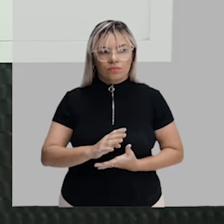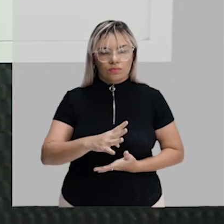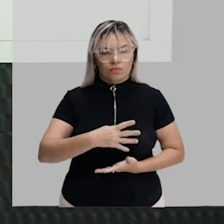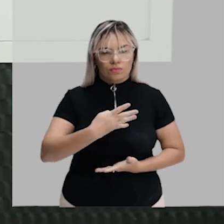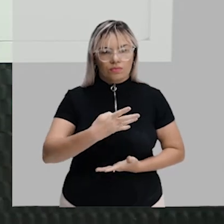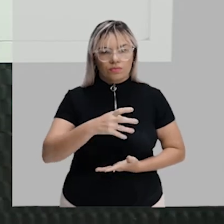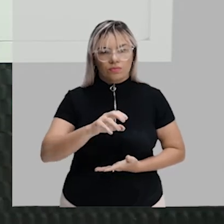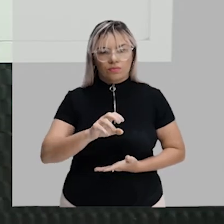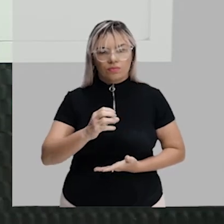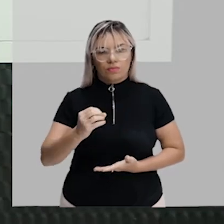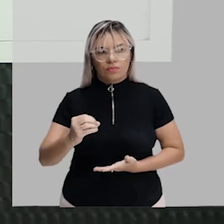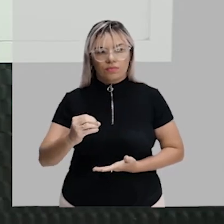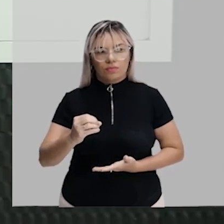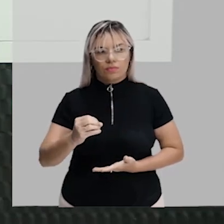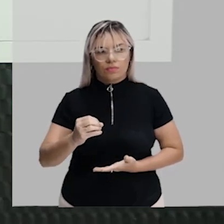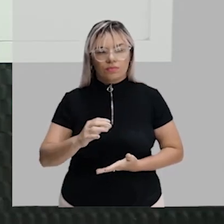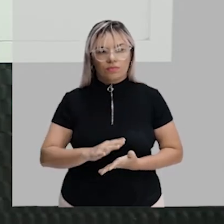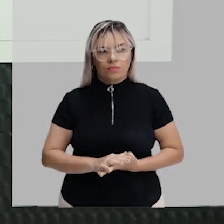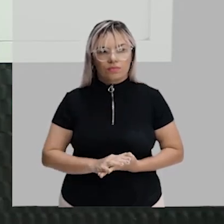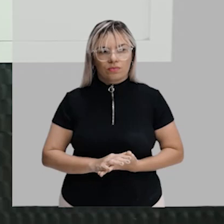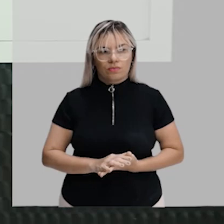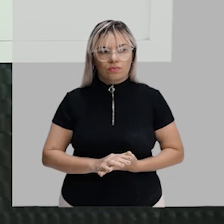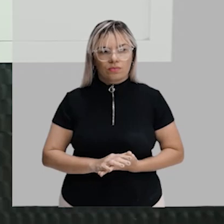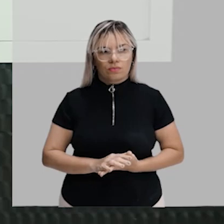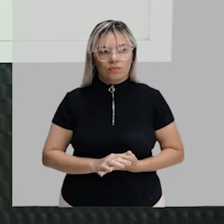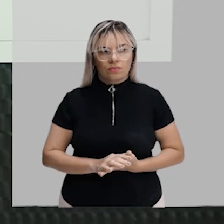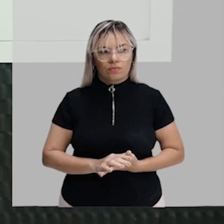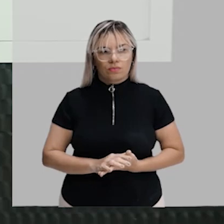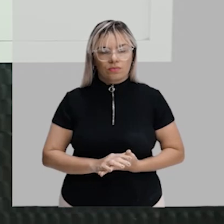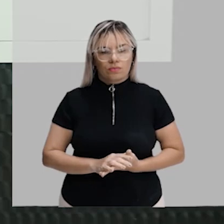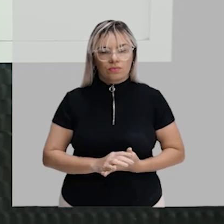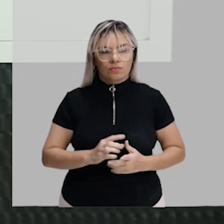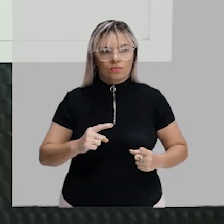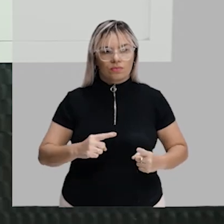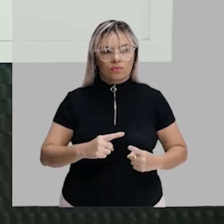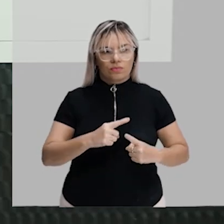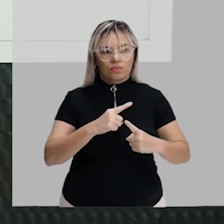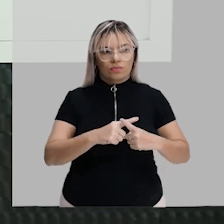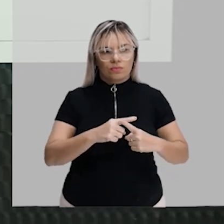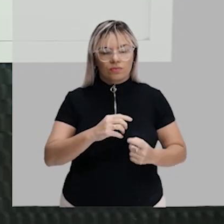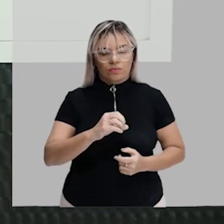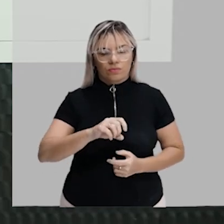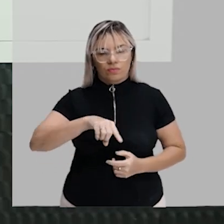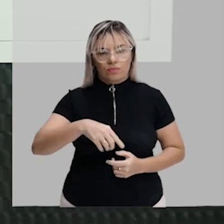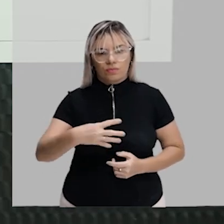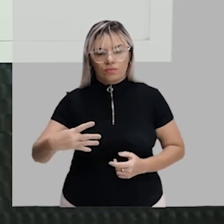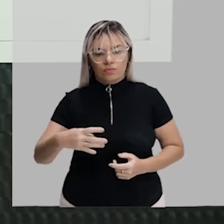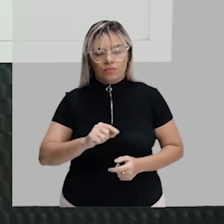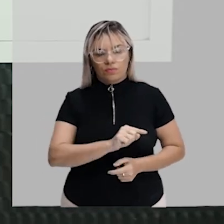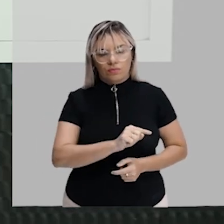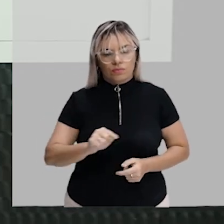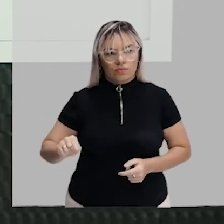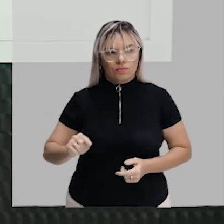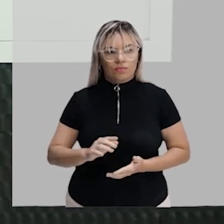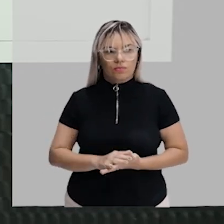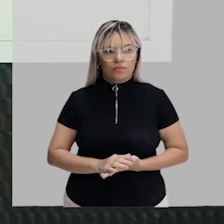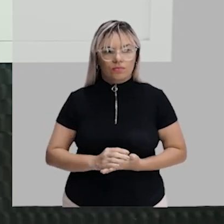450 multiplicado por 0,4. Vamos ver quanto é que dá.